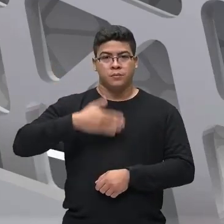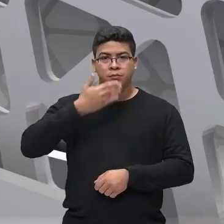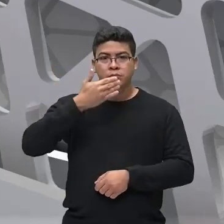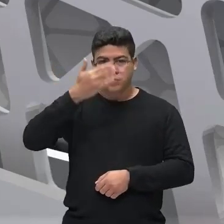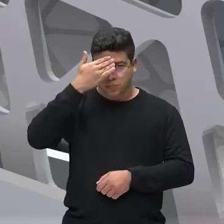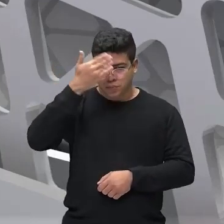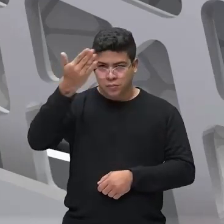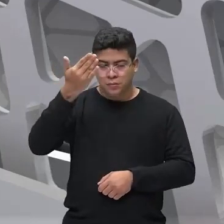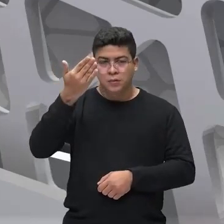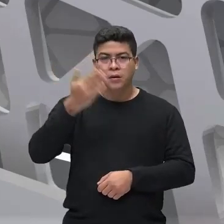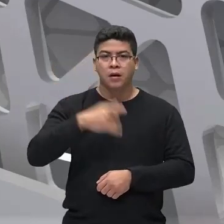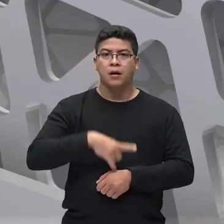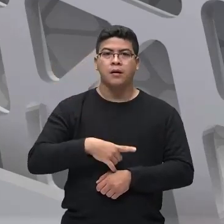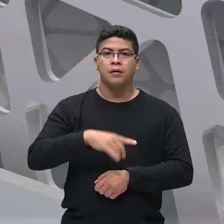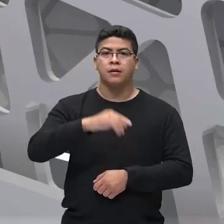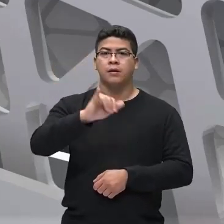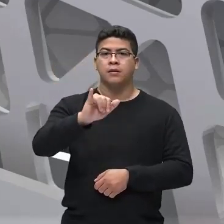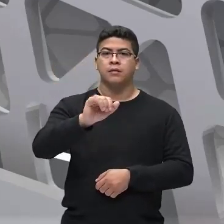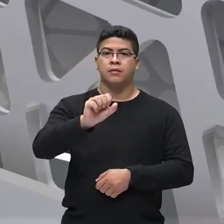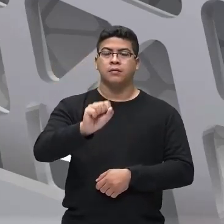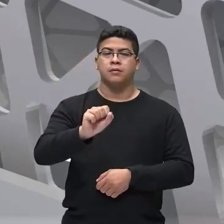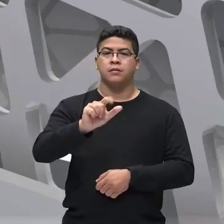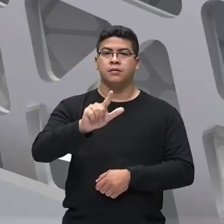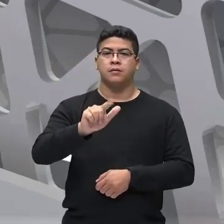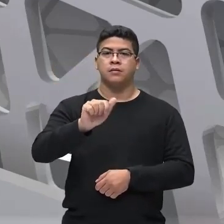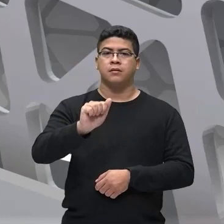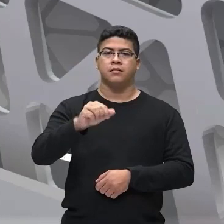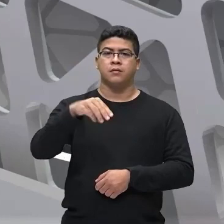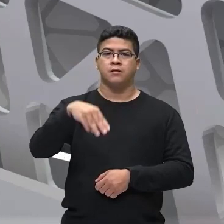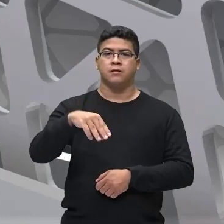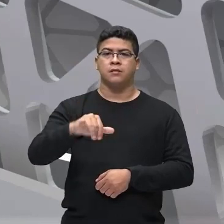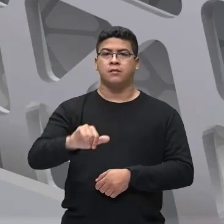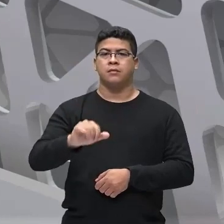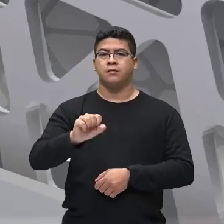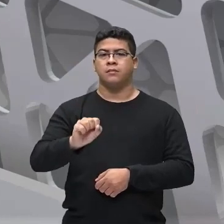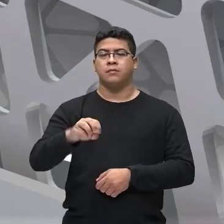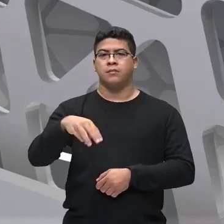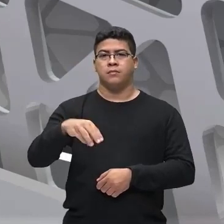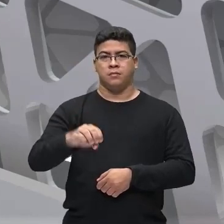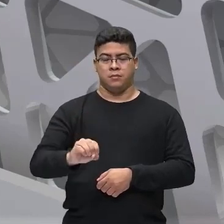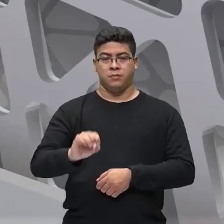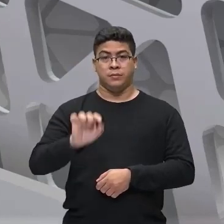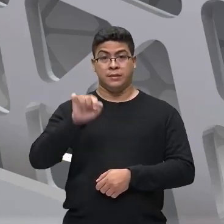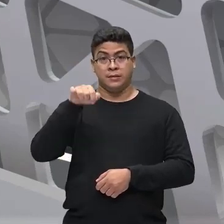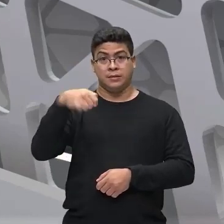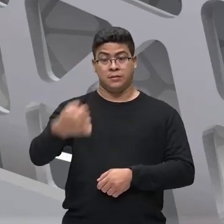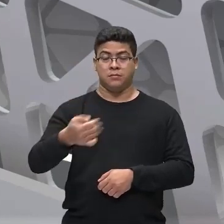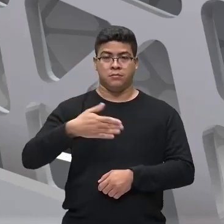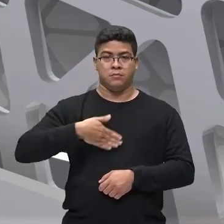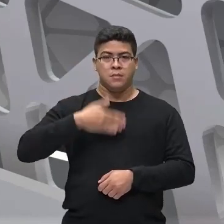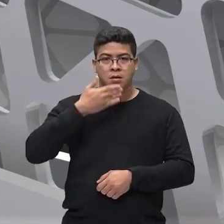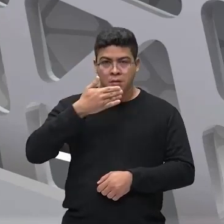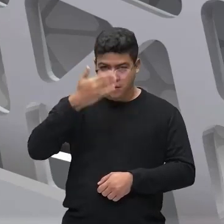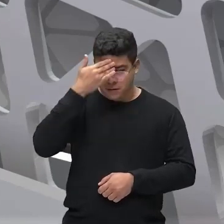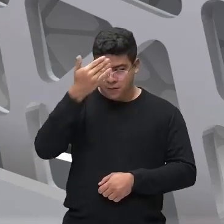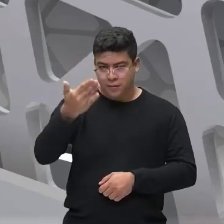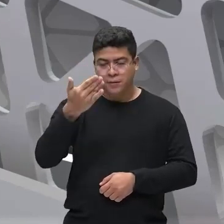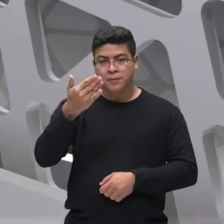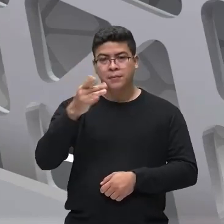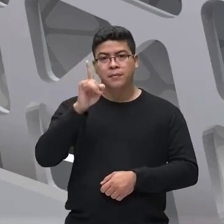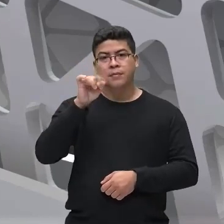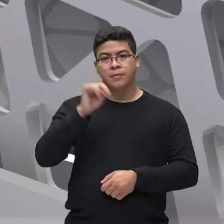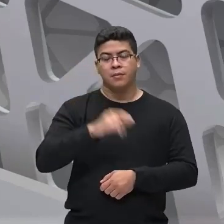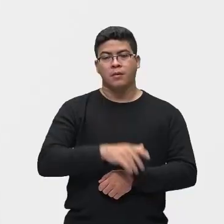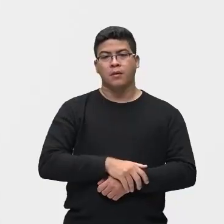do Brasil, brasileiro, e está dando um exemplo magnífico de vida com a sua vida. Ele é o Sheikh